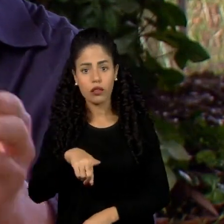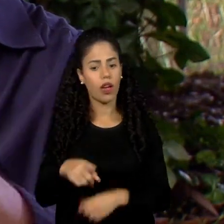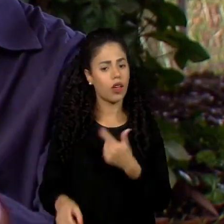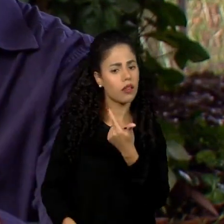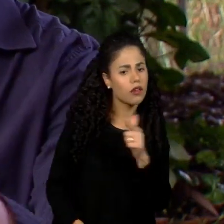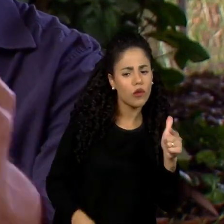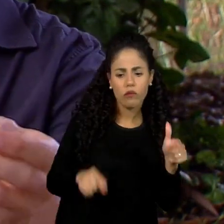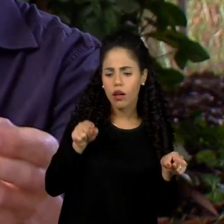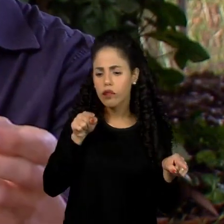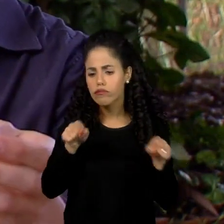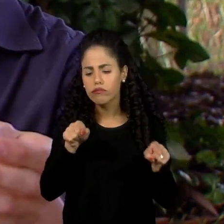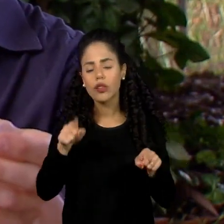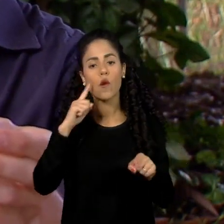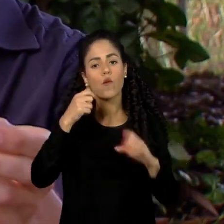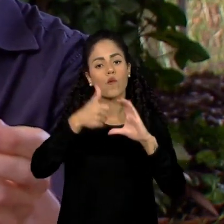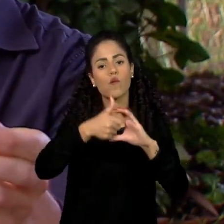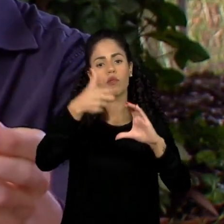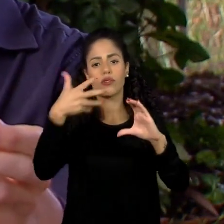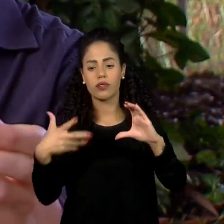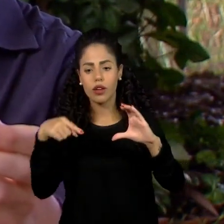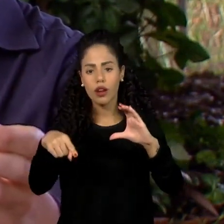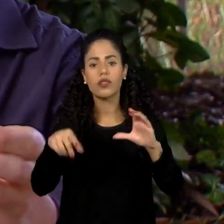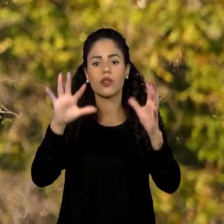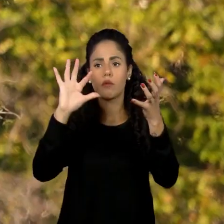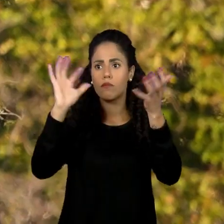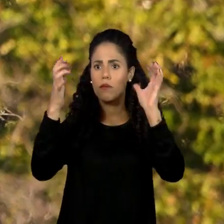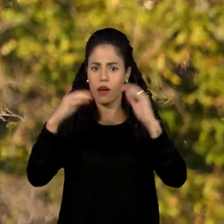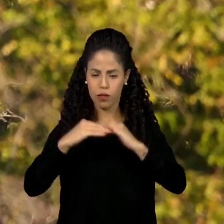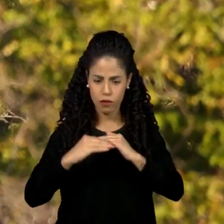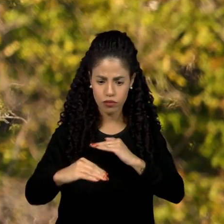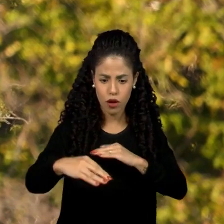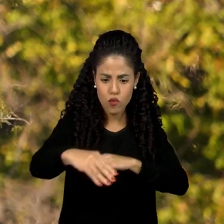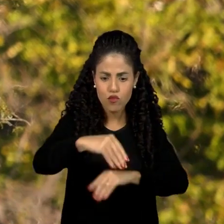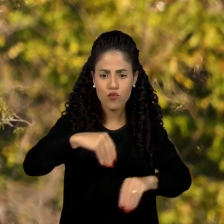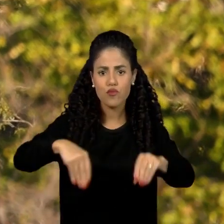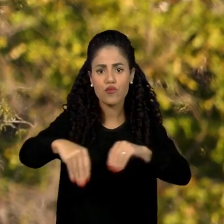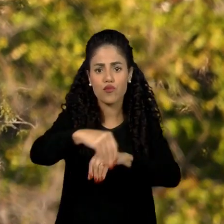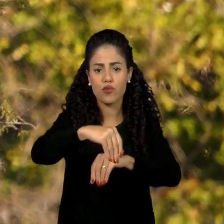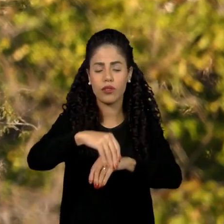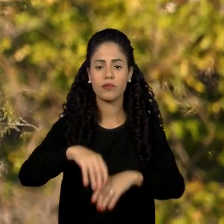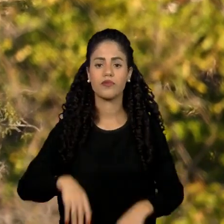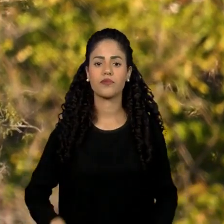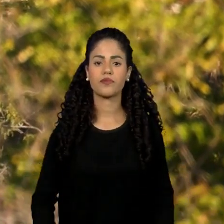espécie com essas características de clima e solo.